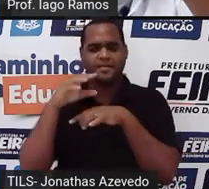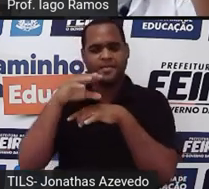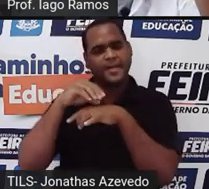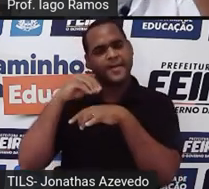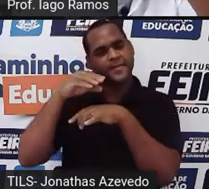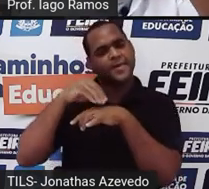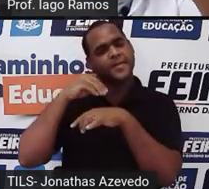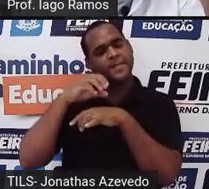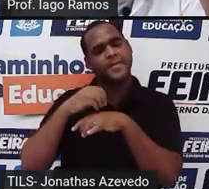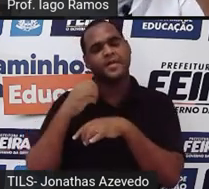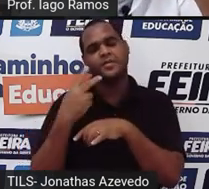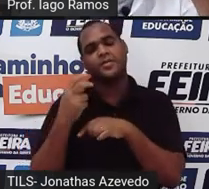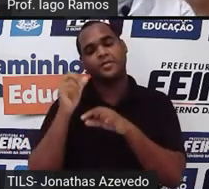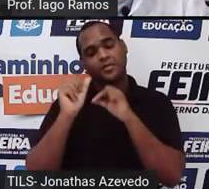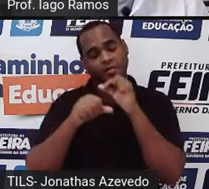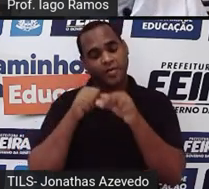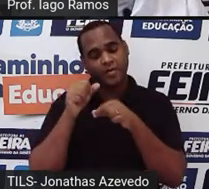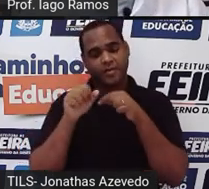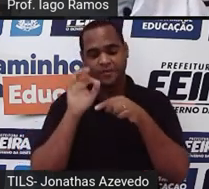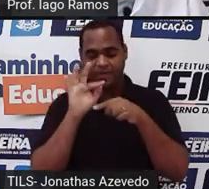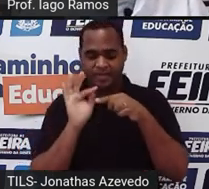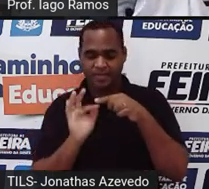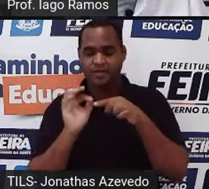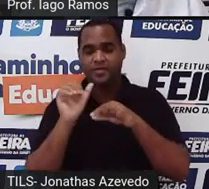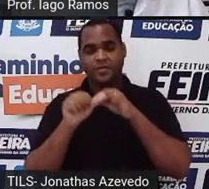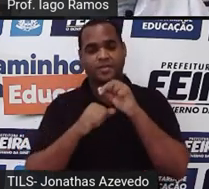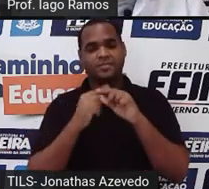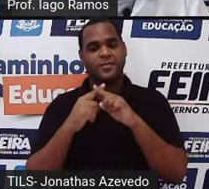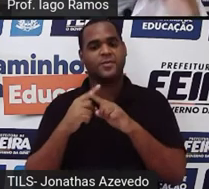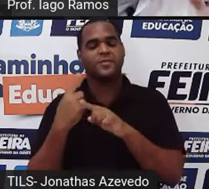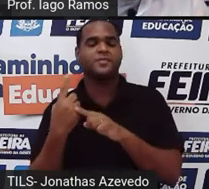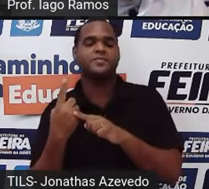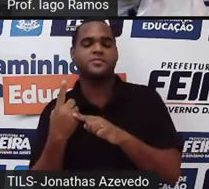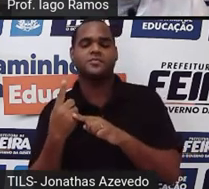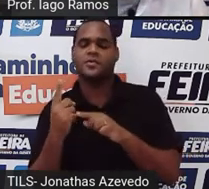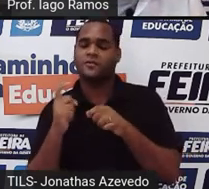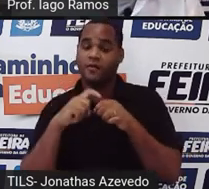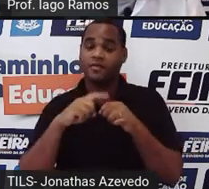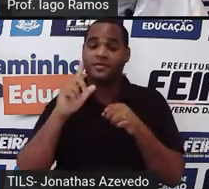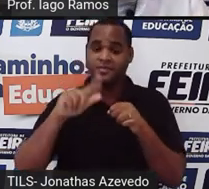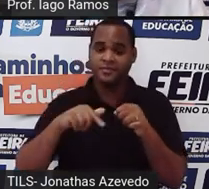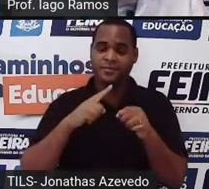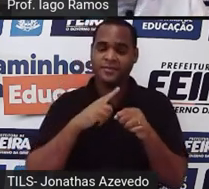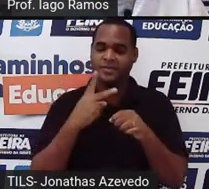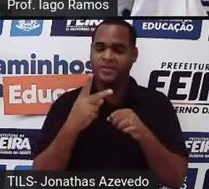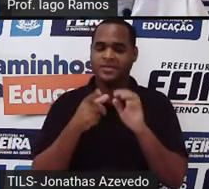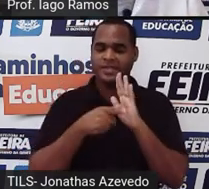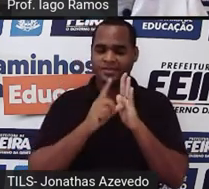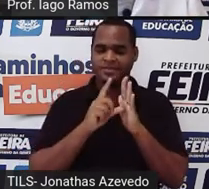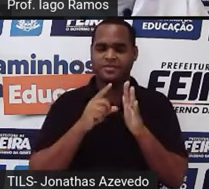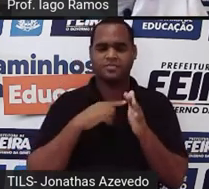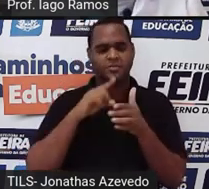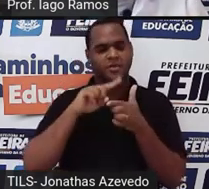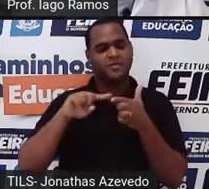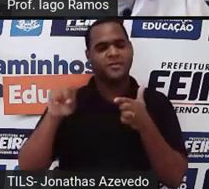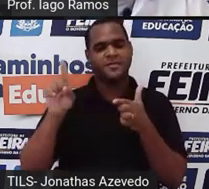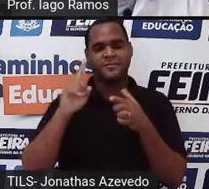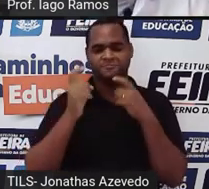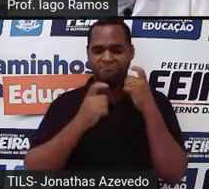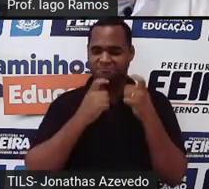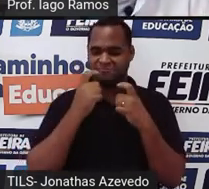saiu da fração, e multiplicar por 1, volta a ser o 2 como estava antes. Então, não tem problema a gente escrever assim,